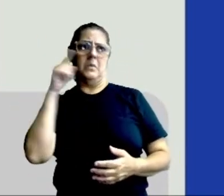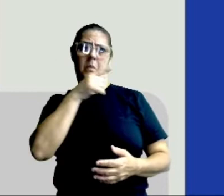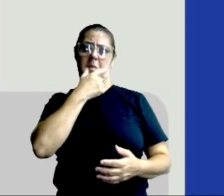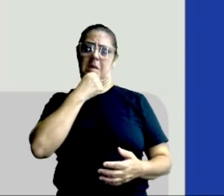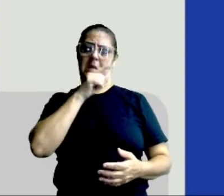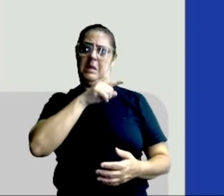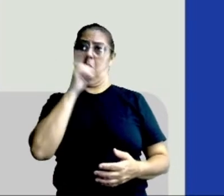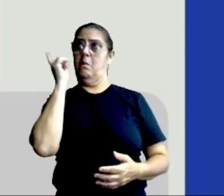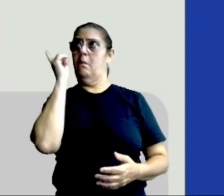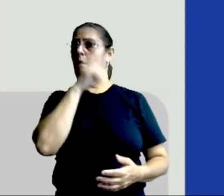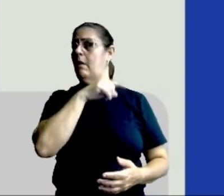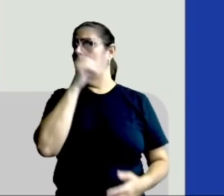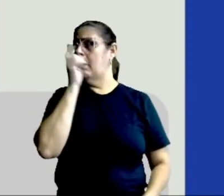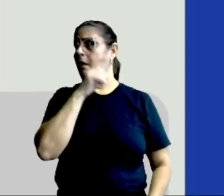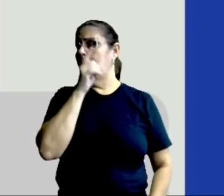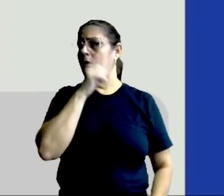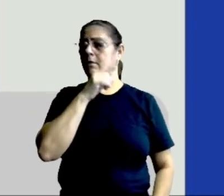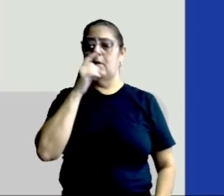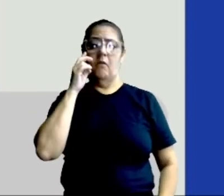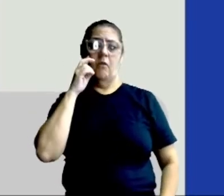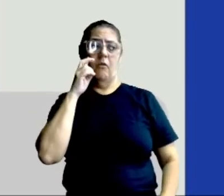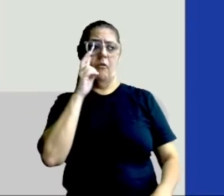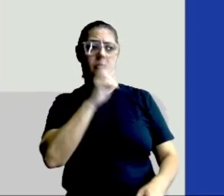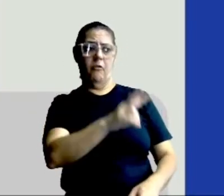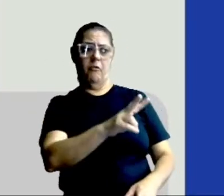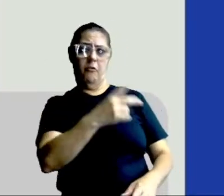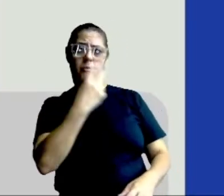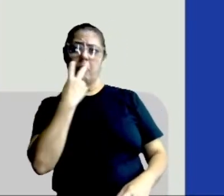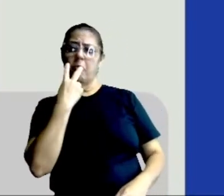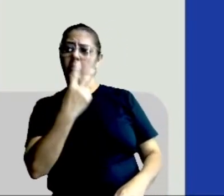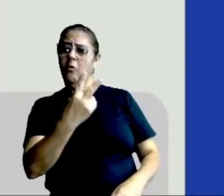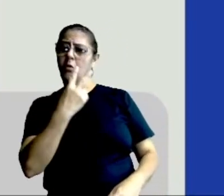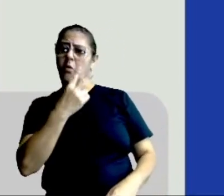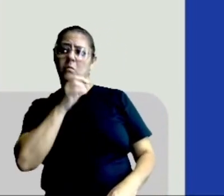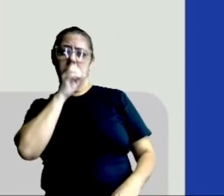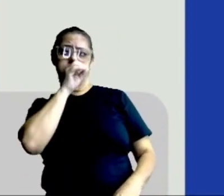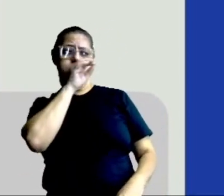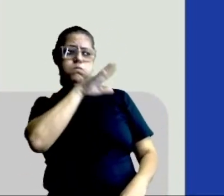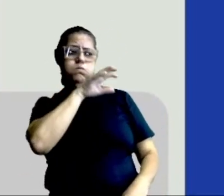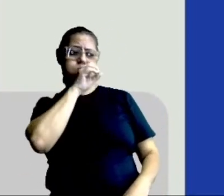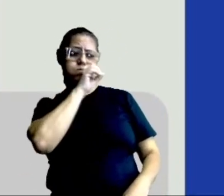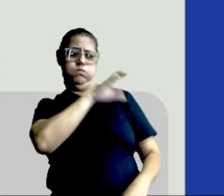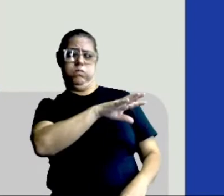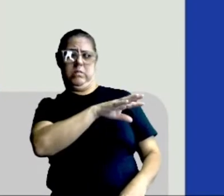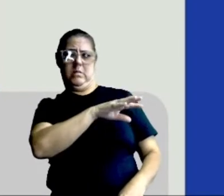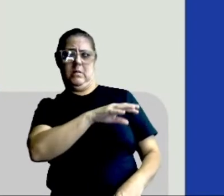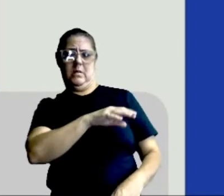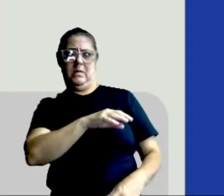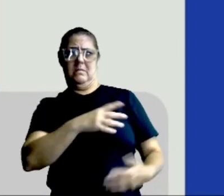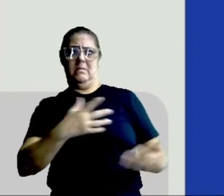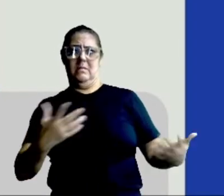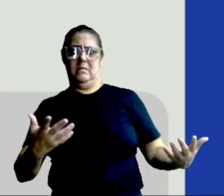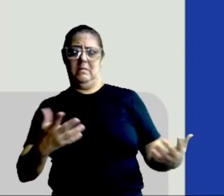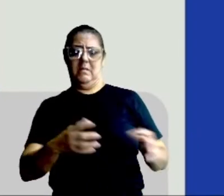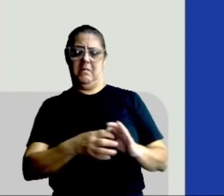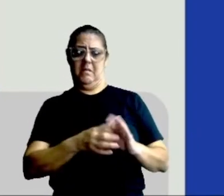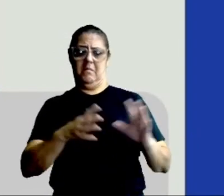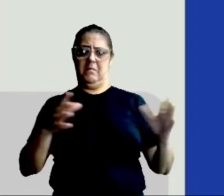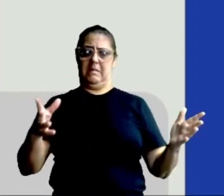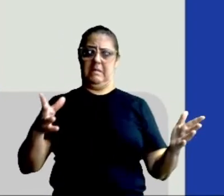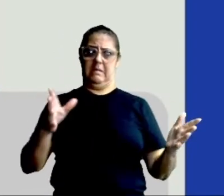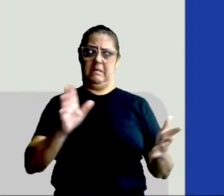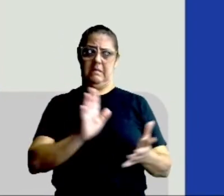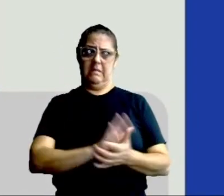que vira no campo dois dragões-da-independência então aí ó primeira mentira dele está na no primeiro